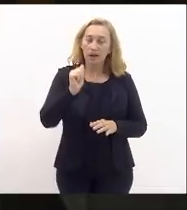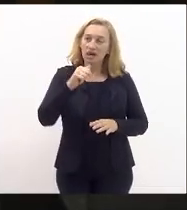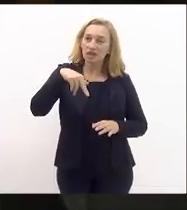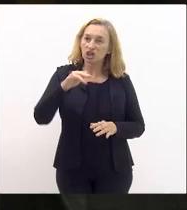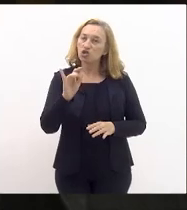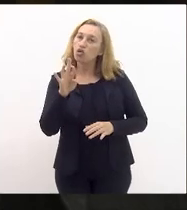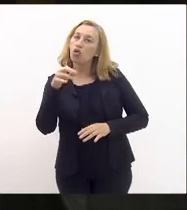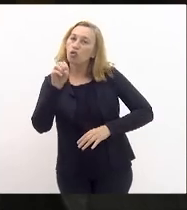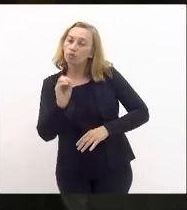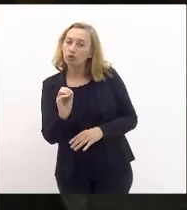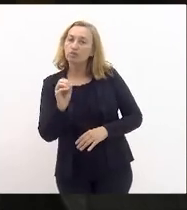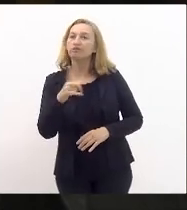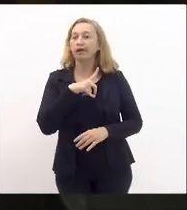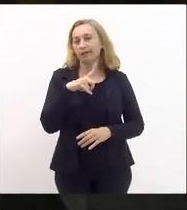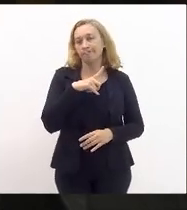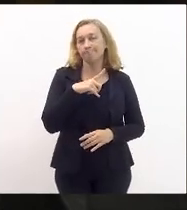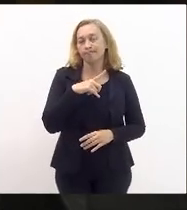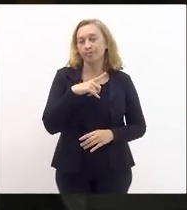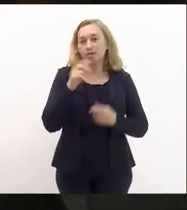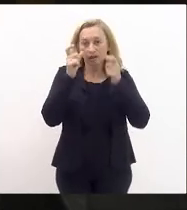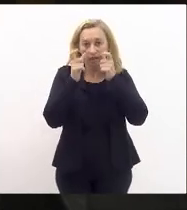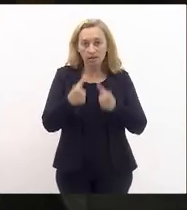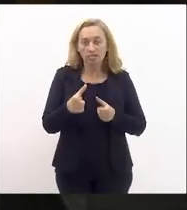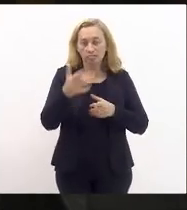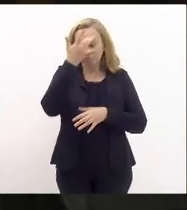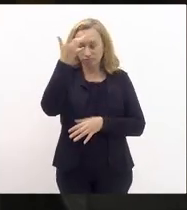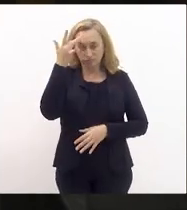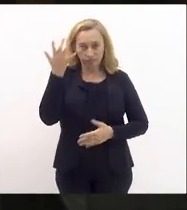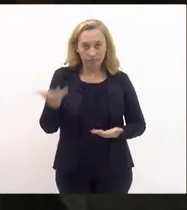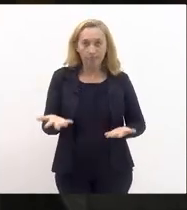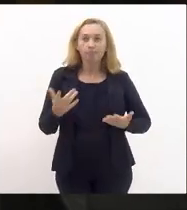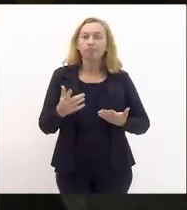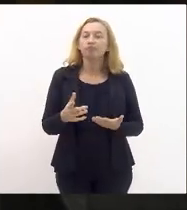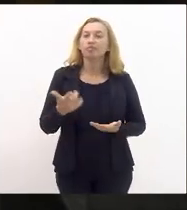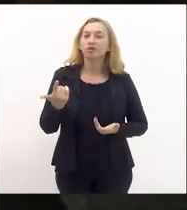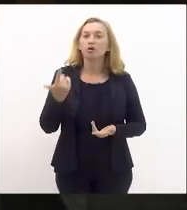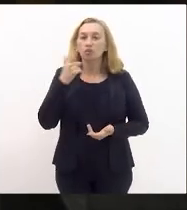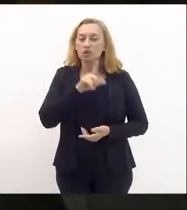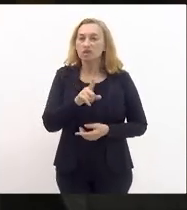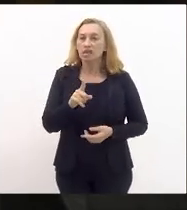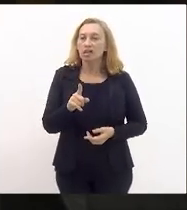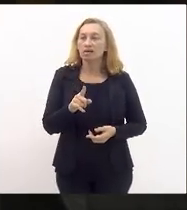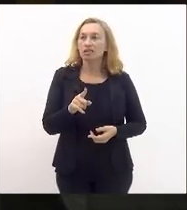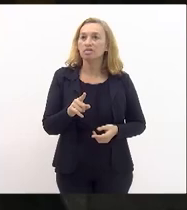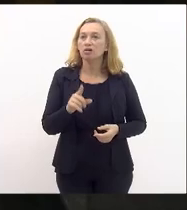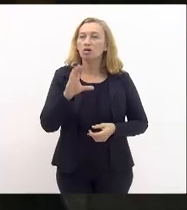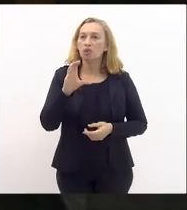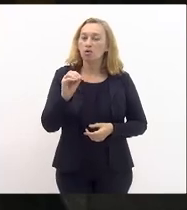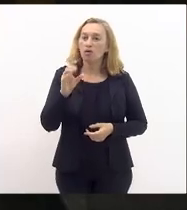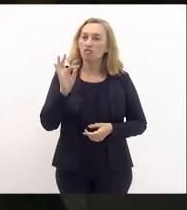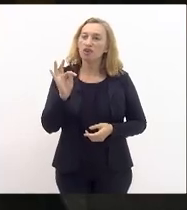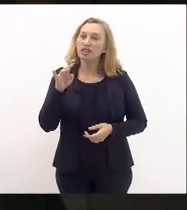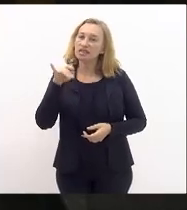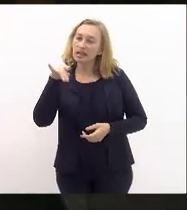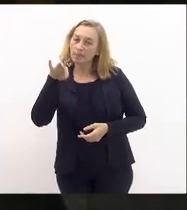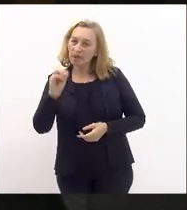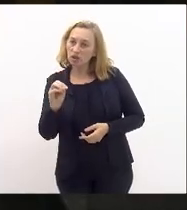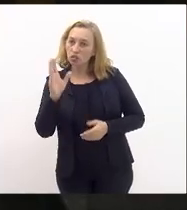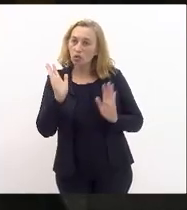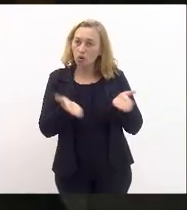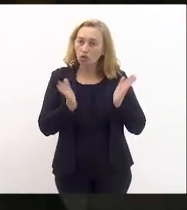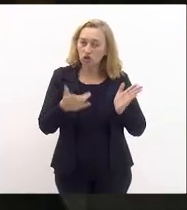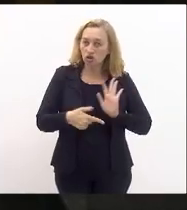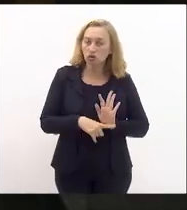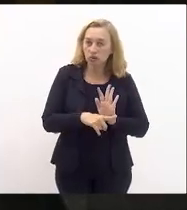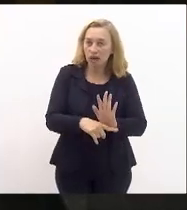têm, né, na atenção à saúde mental. A gente consegue, por exemplo, com o cofinanciamento hoje, contribuir para que